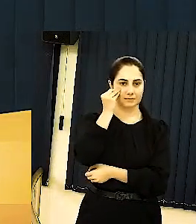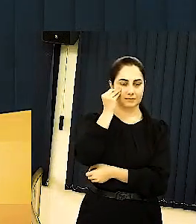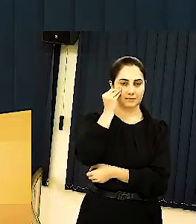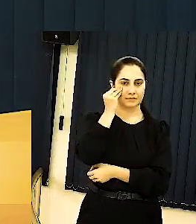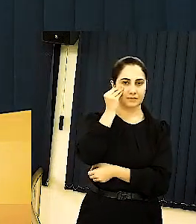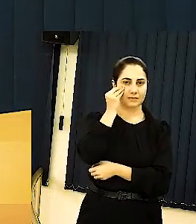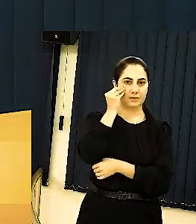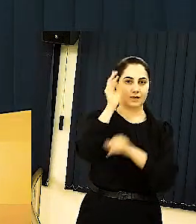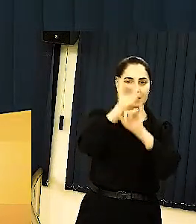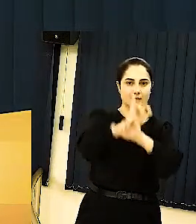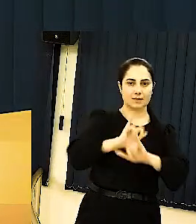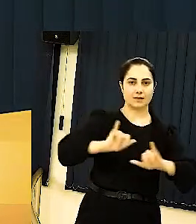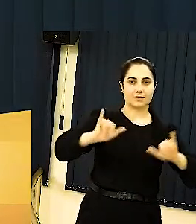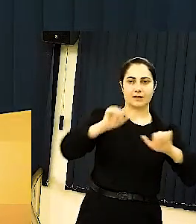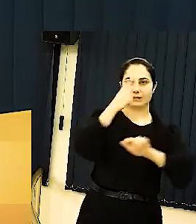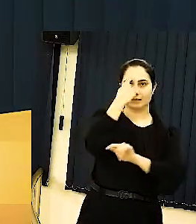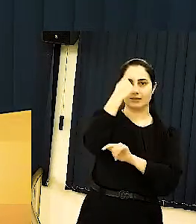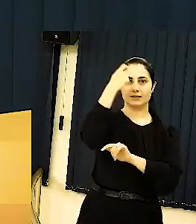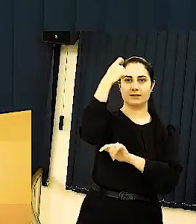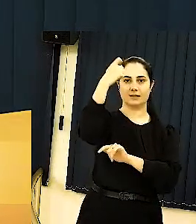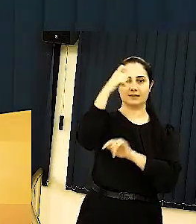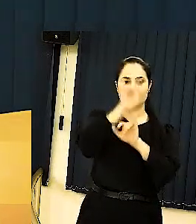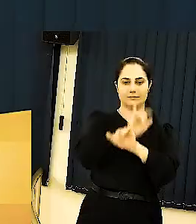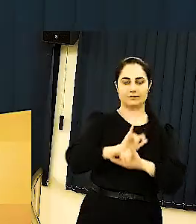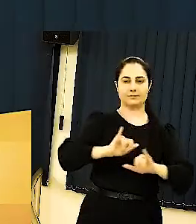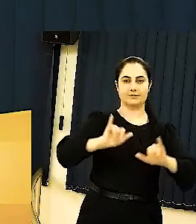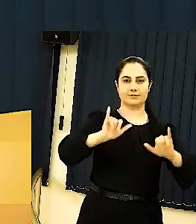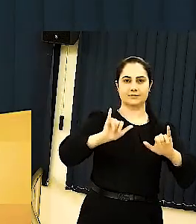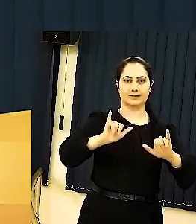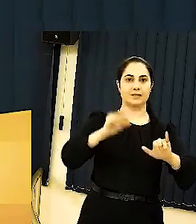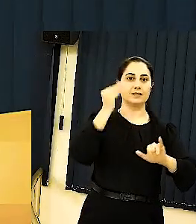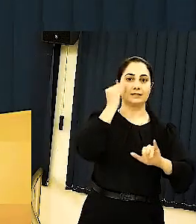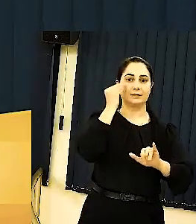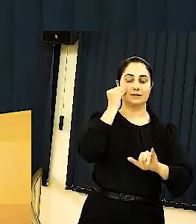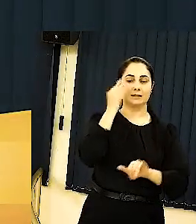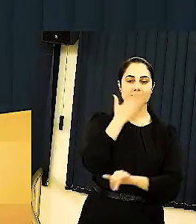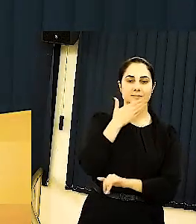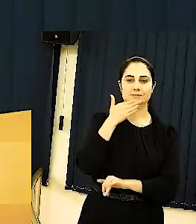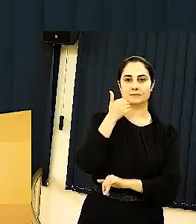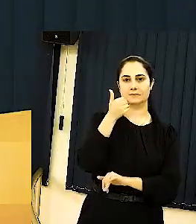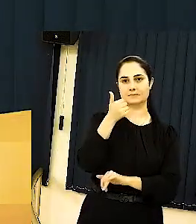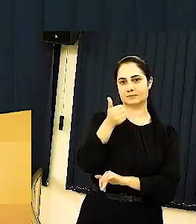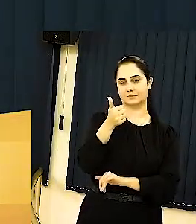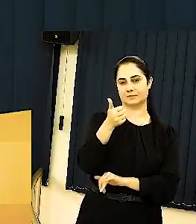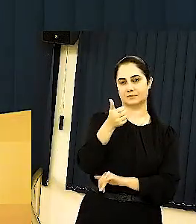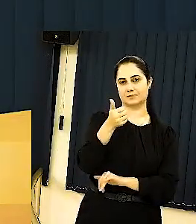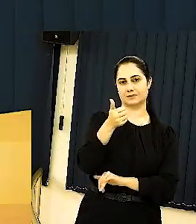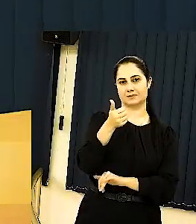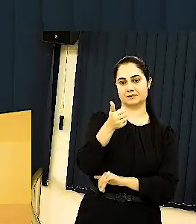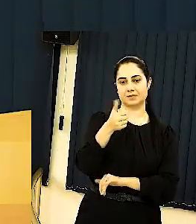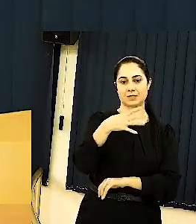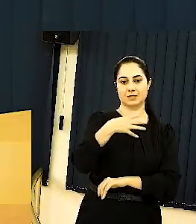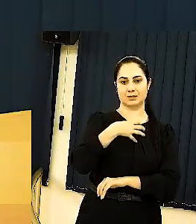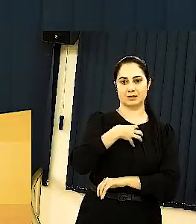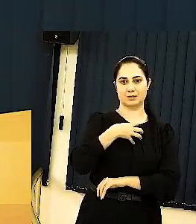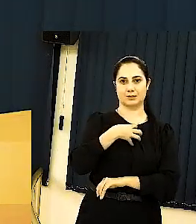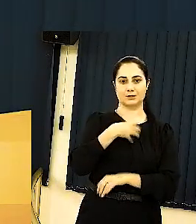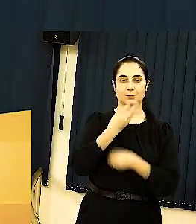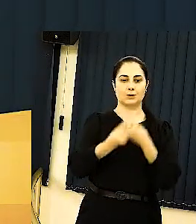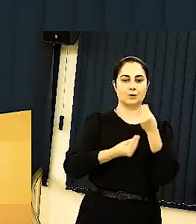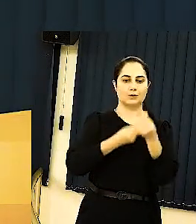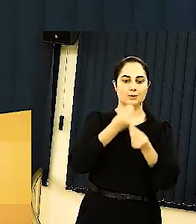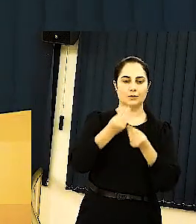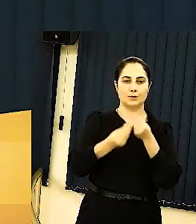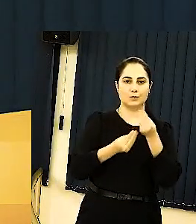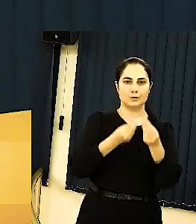levar um pouco de ideias para que as pessoas possam procurar melhorar um pouco mais na forma de como tratar e